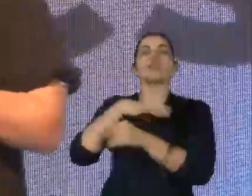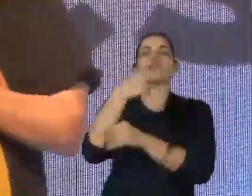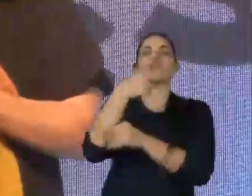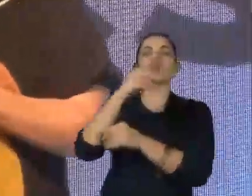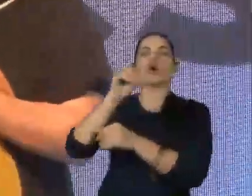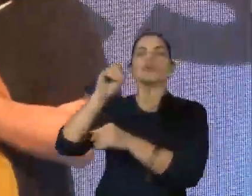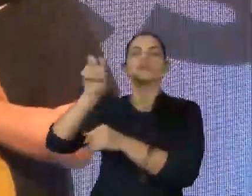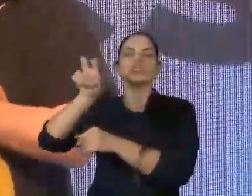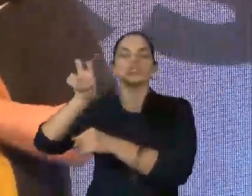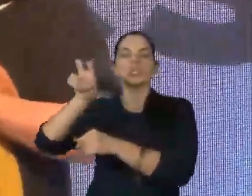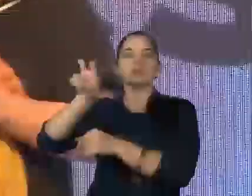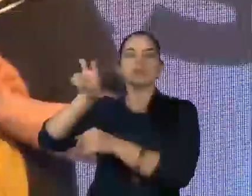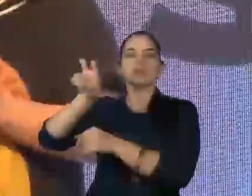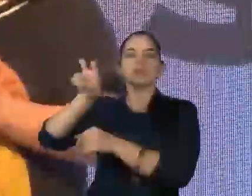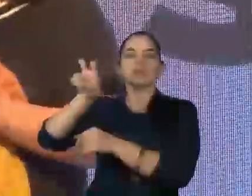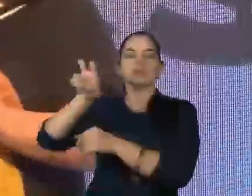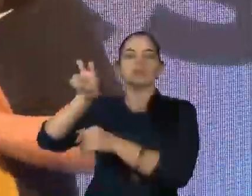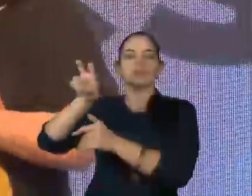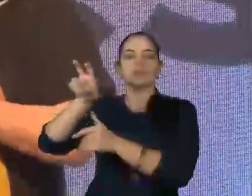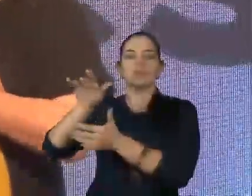né? Então,